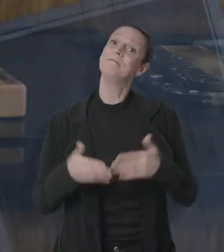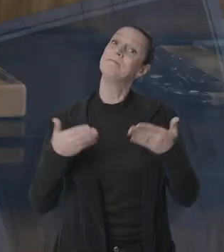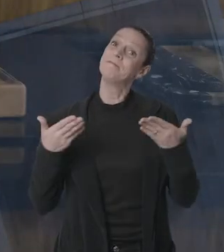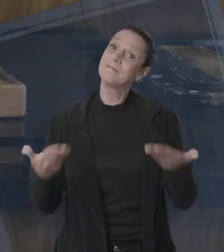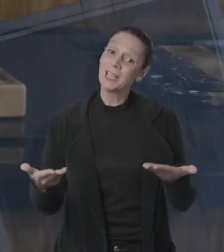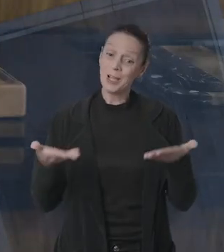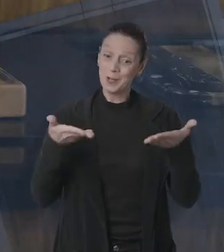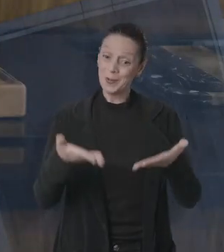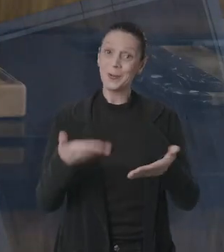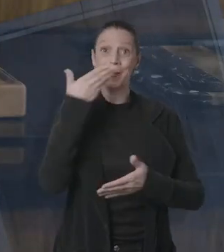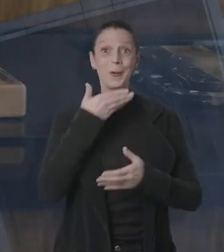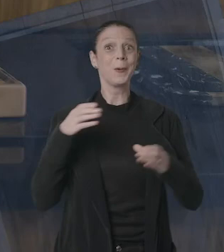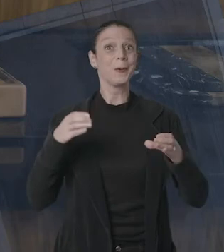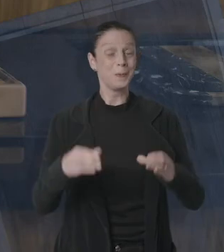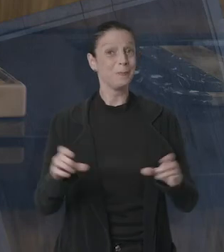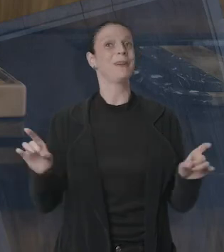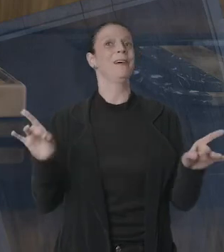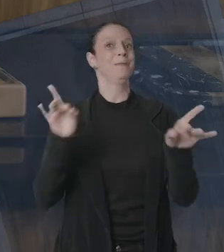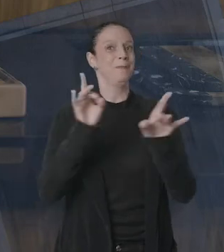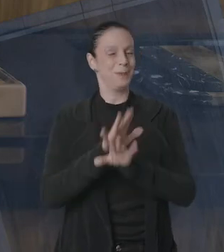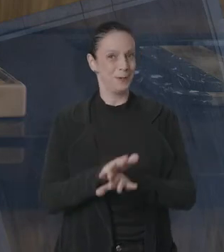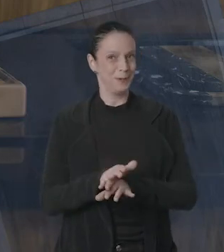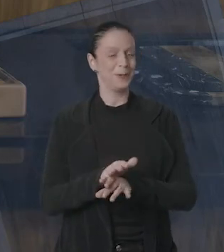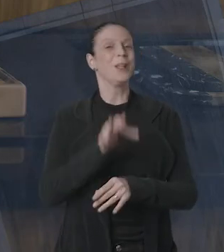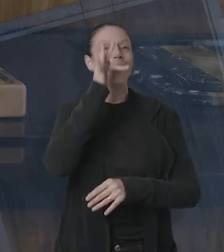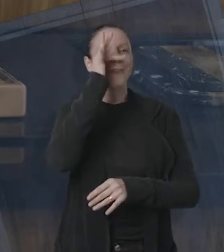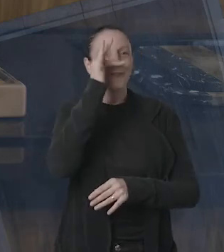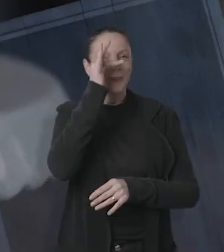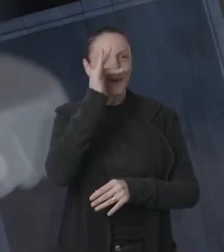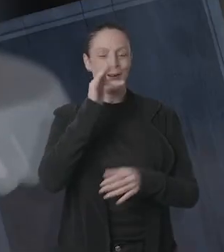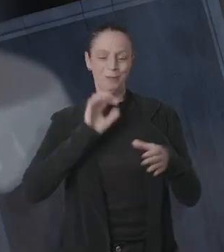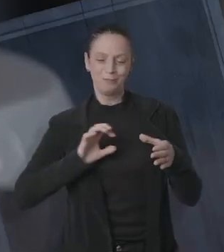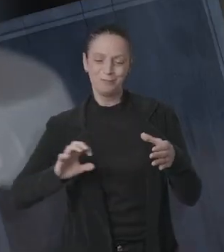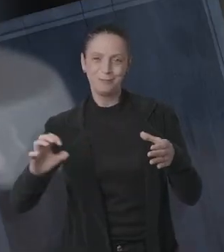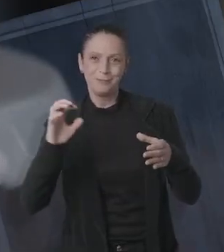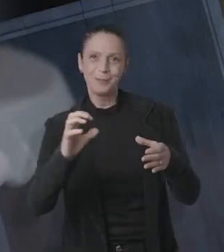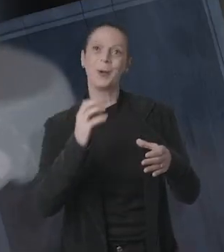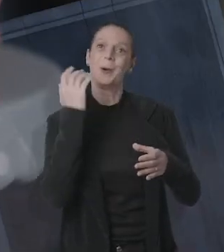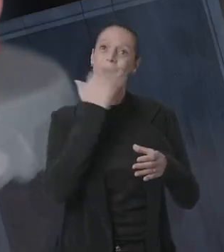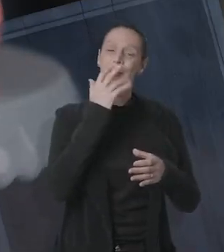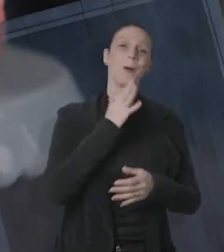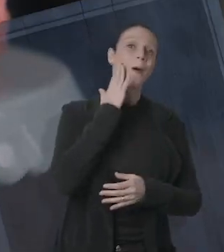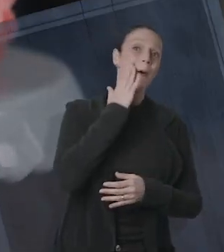Então, gente, tá pronto o nosso bolo, tá? Em rosetas, em degradê de rosetas.